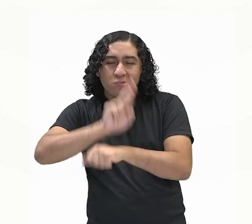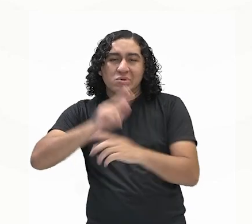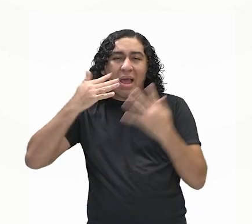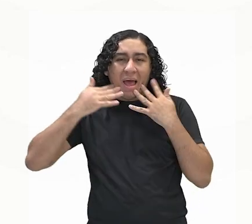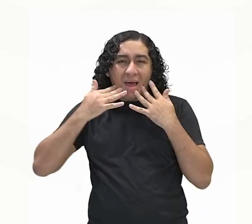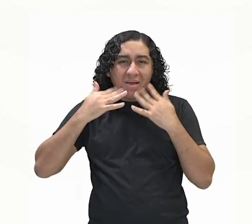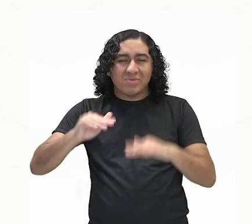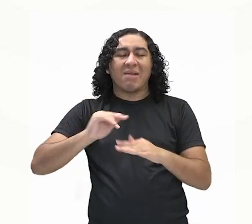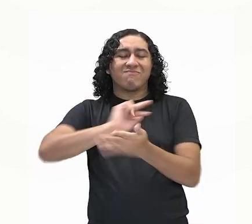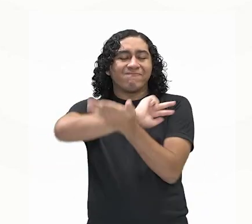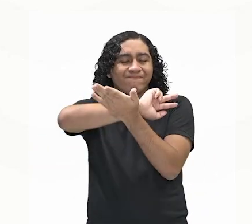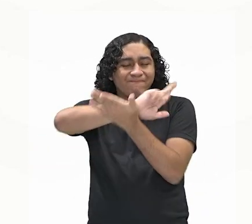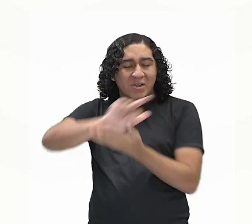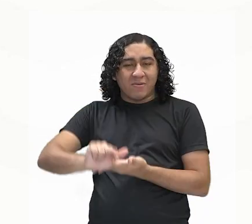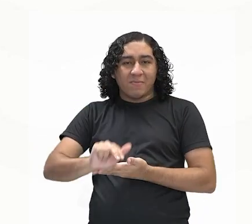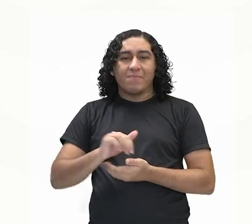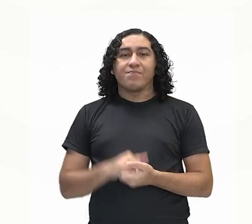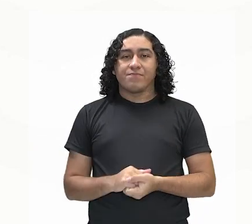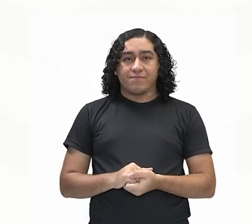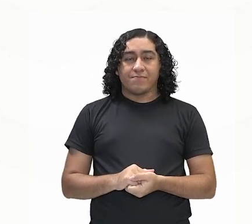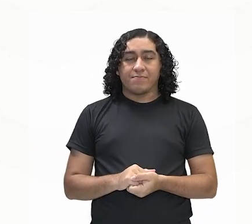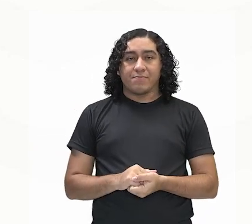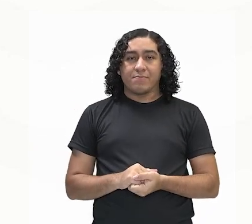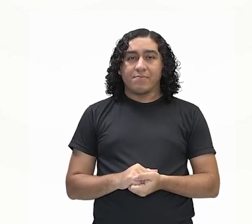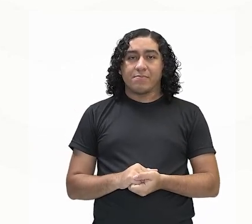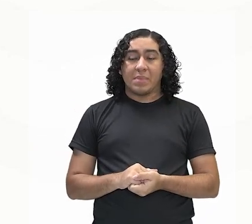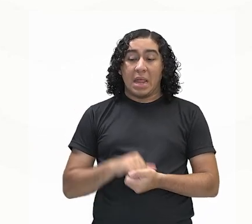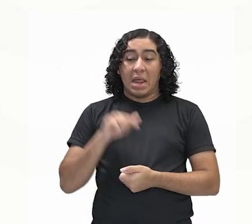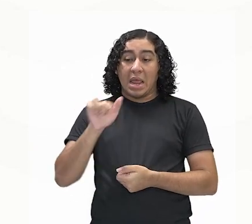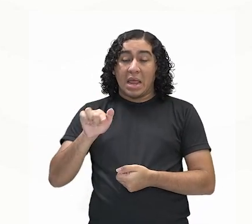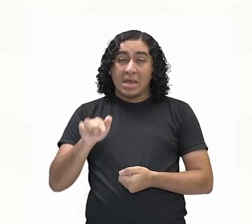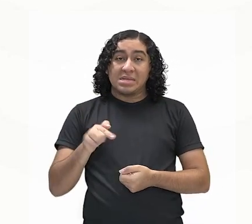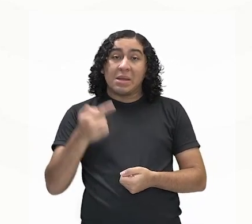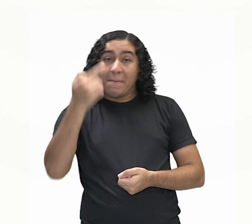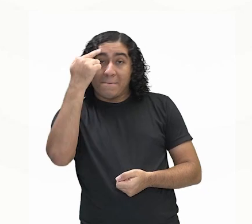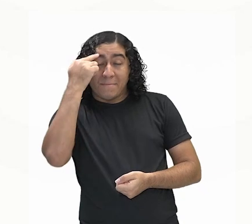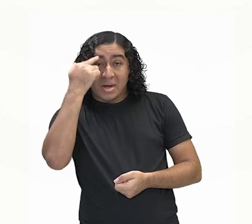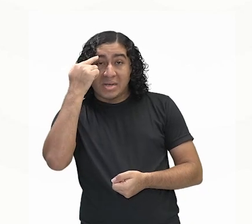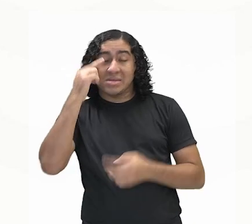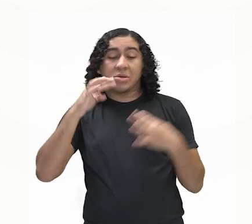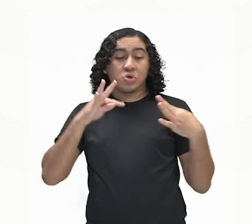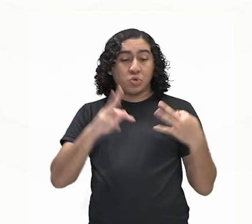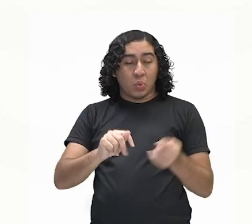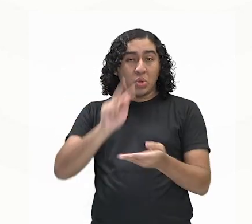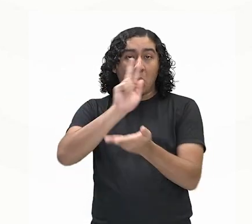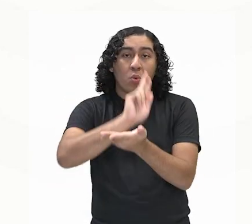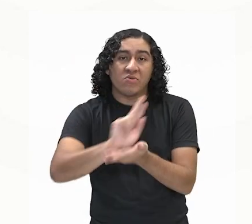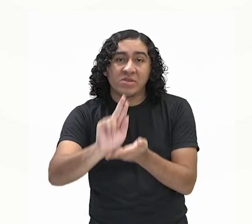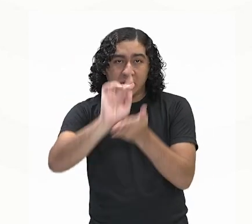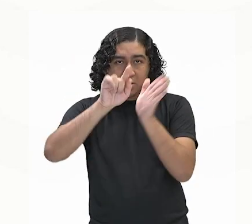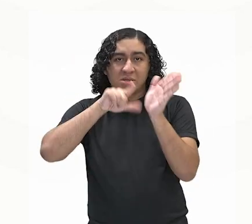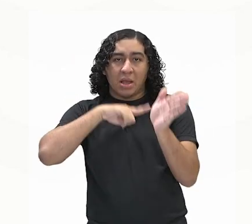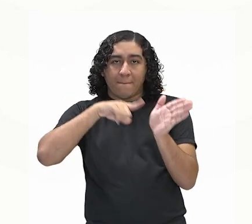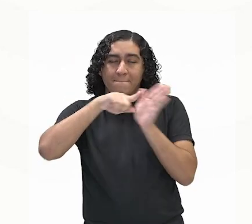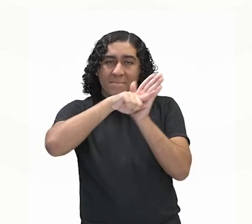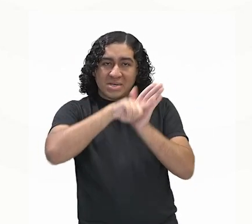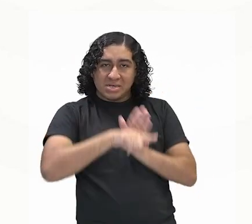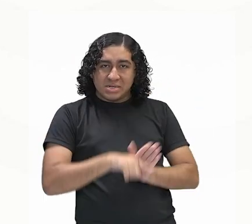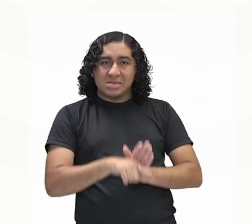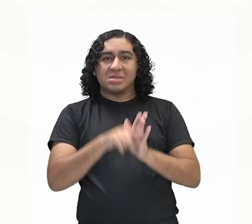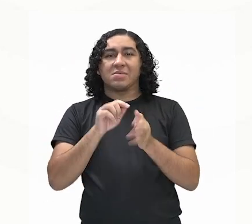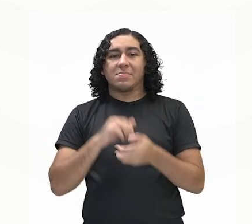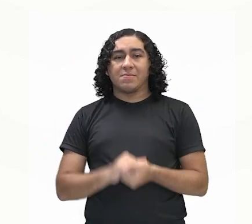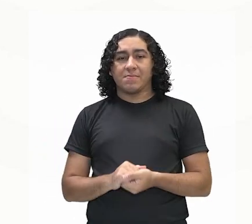falei apocalíptica, turma, porque essas previsões feitas ali pela Universidade dos Estados Unidos, de